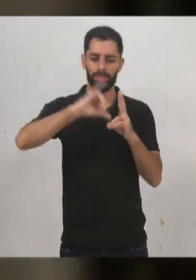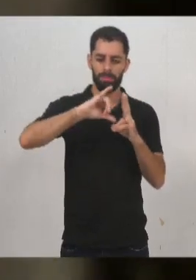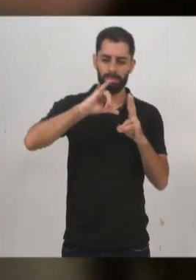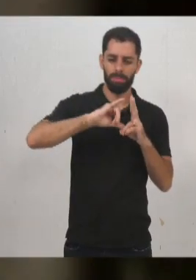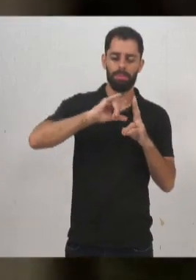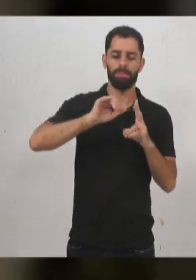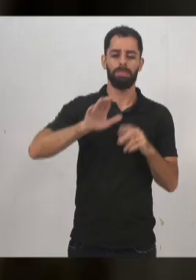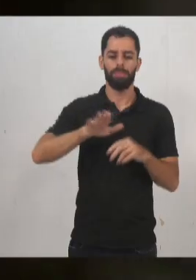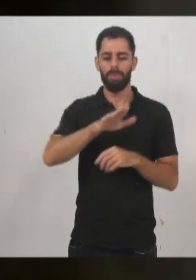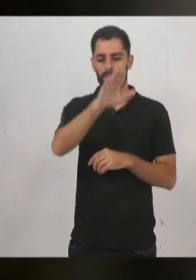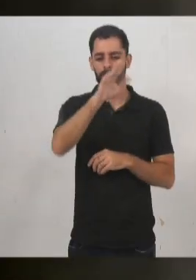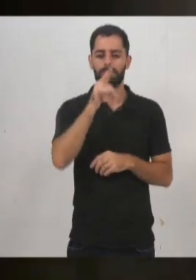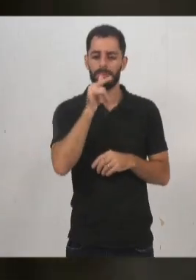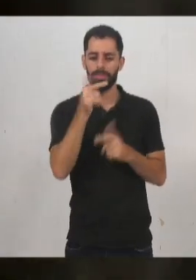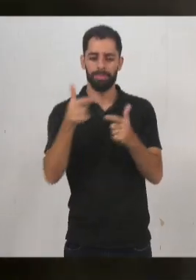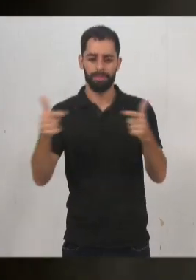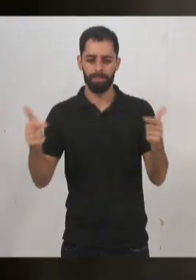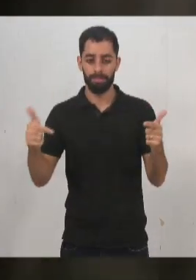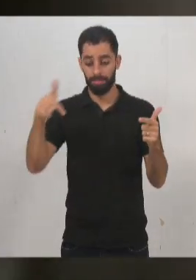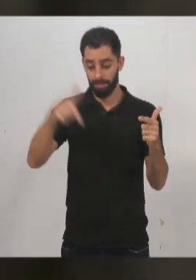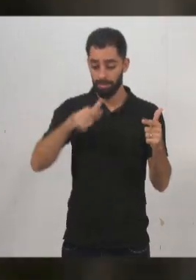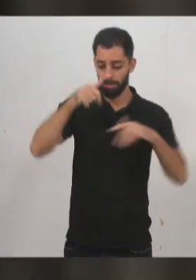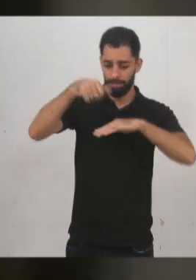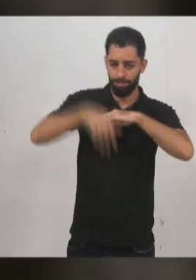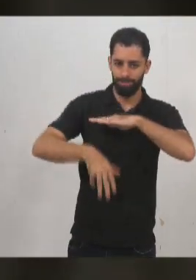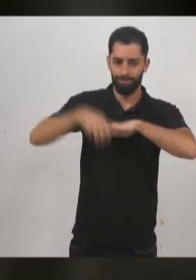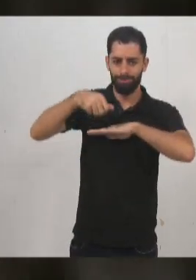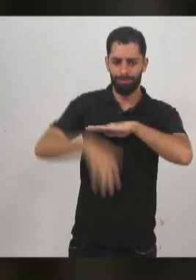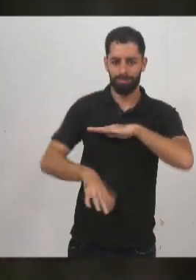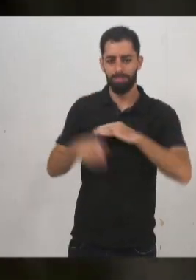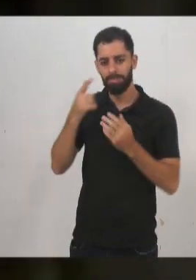e ol aí ó e a água